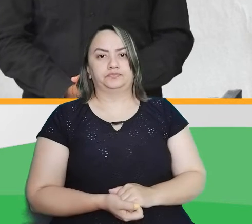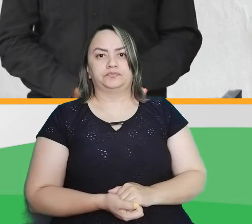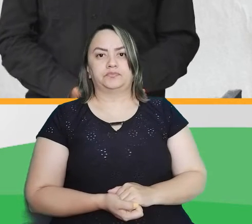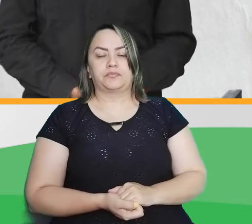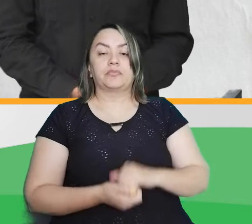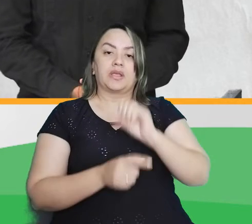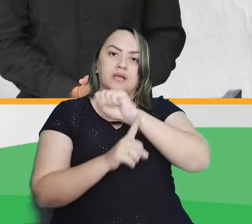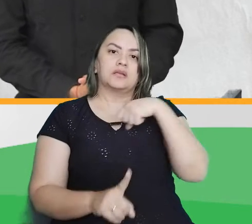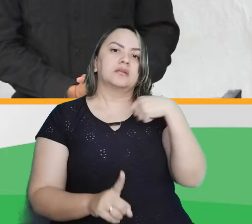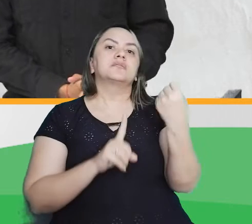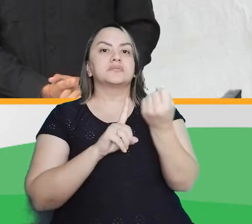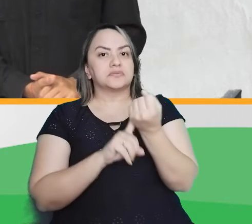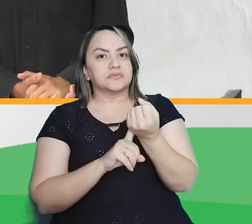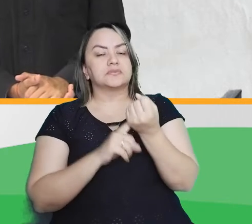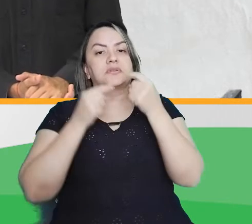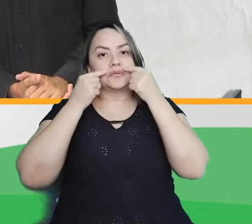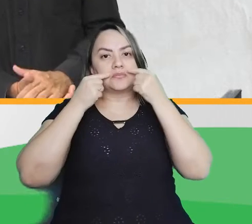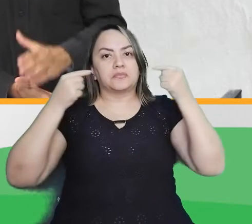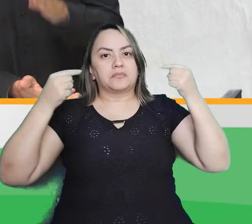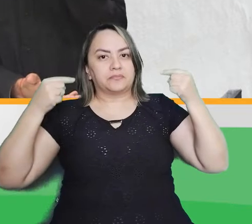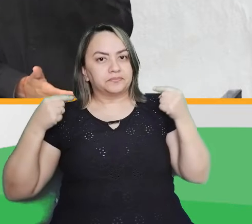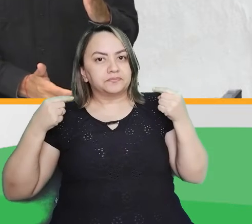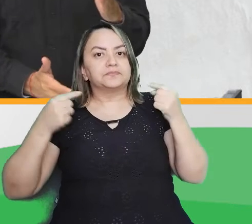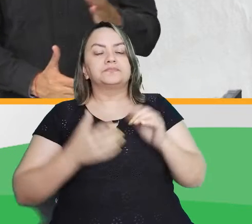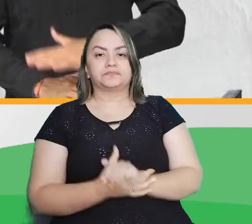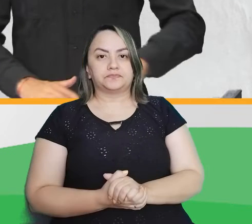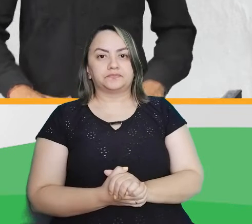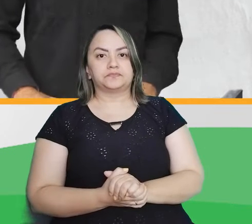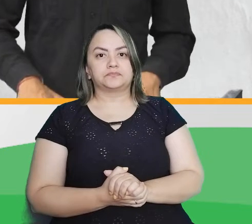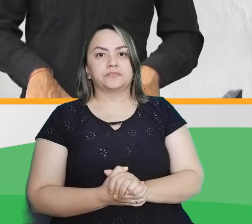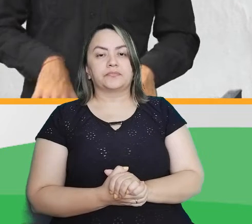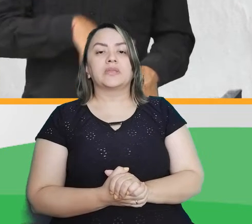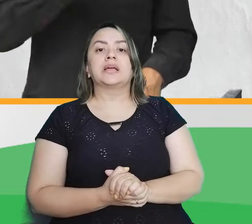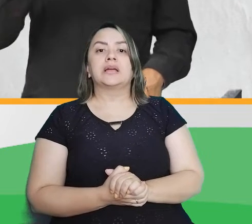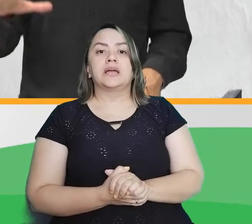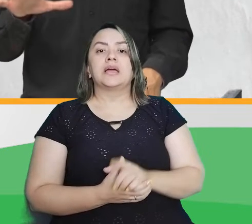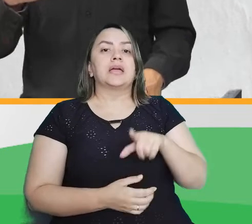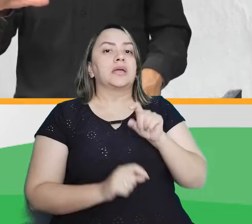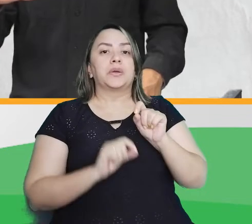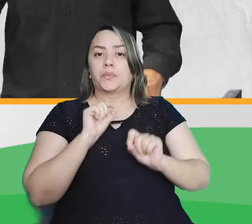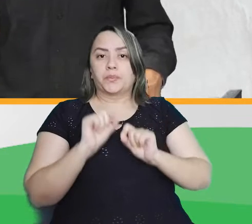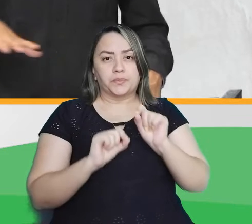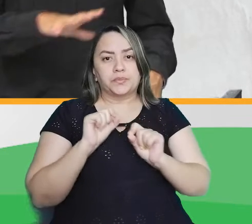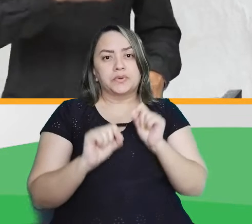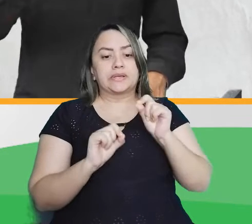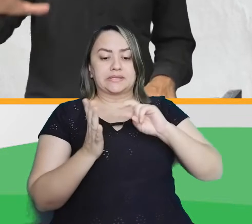A sociedade patriarcal, também chamada de patriarcado, é um sistema social